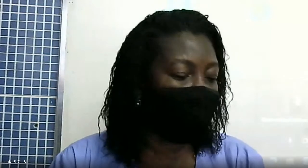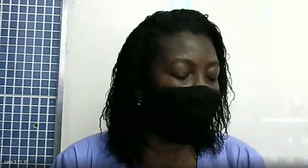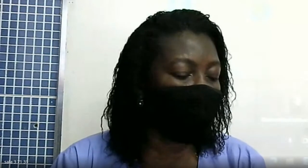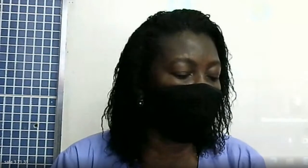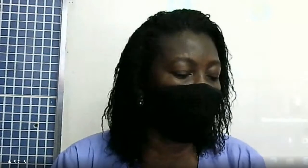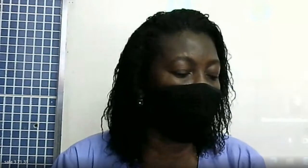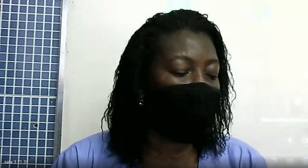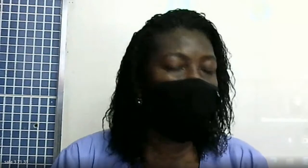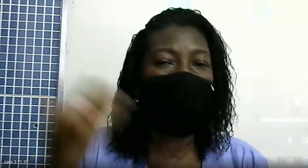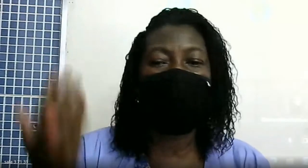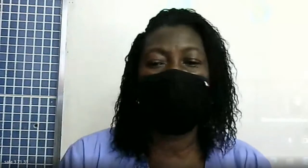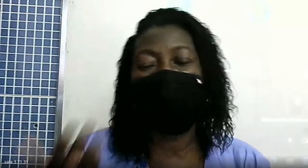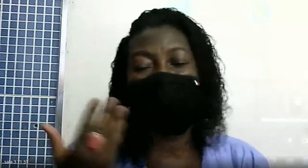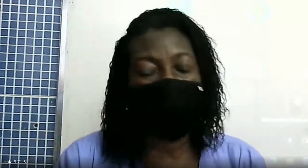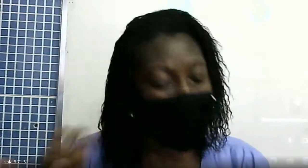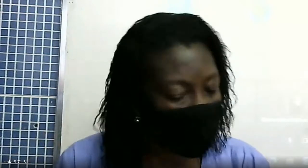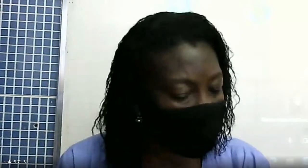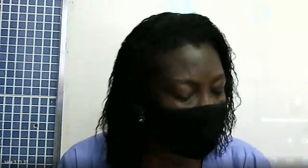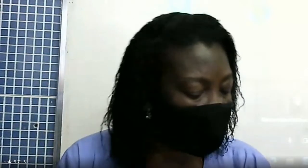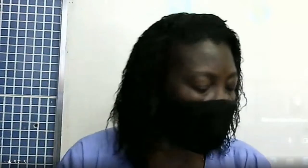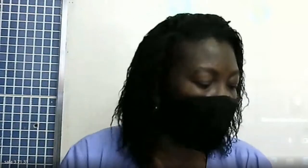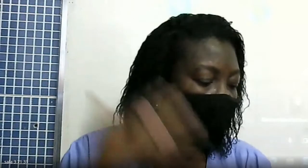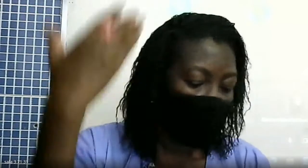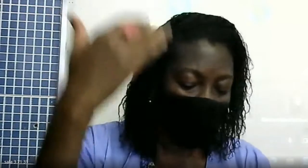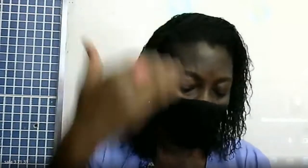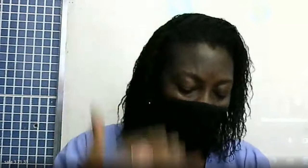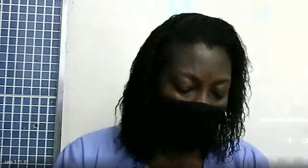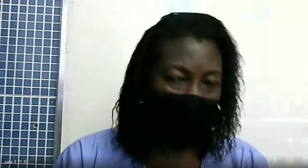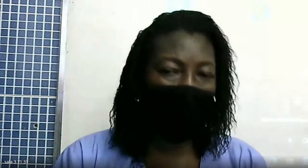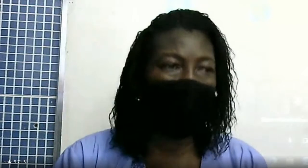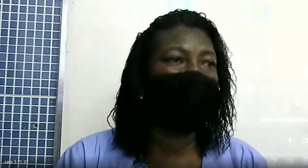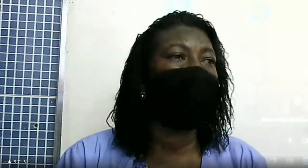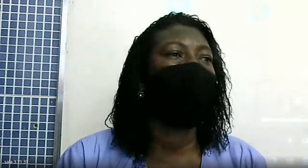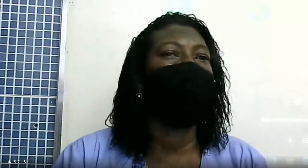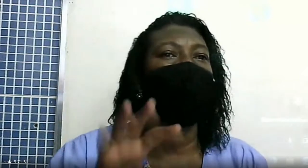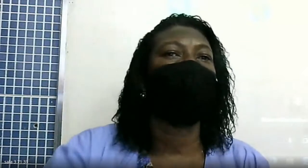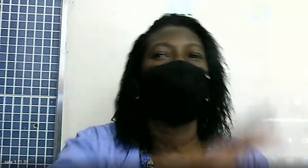aonde vai falar sobre o movimento artivista, né? E tudo que ele